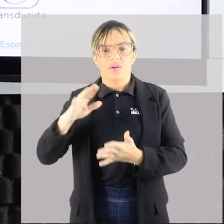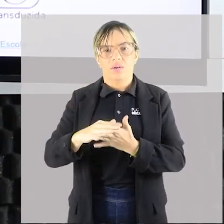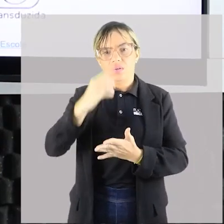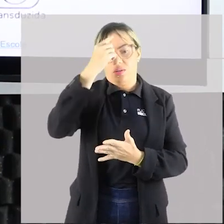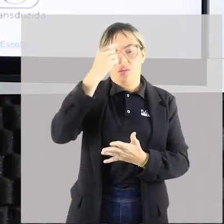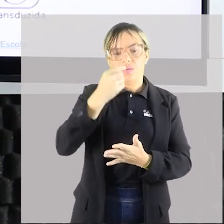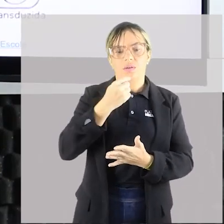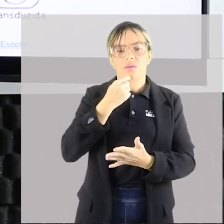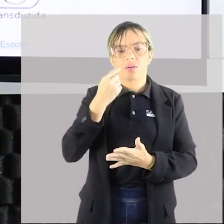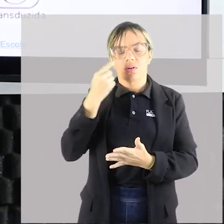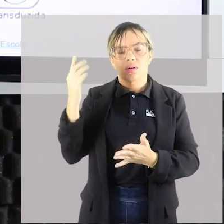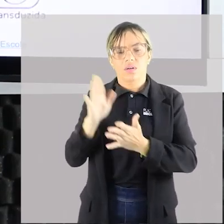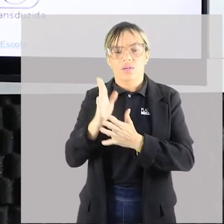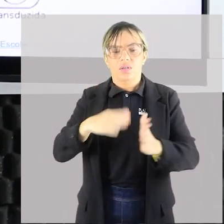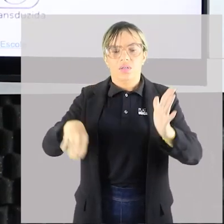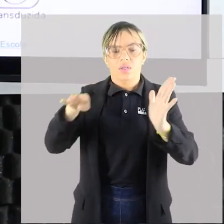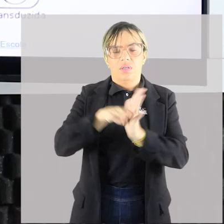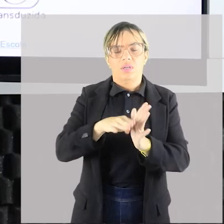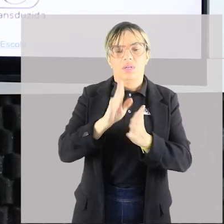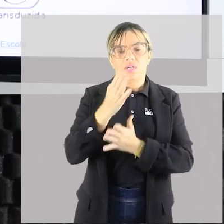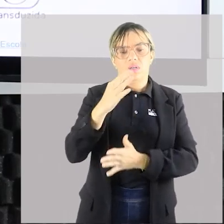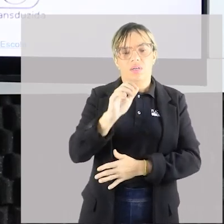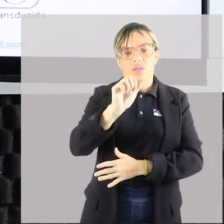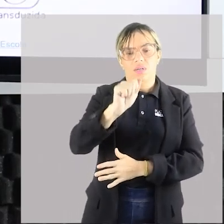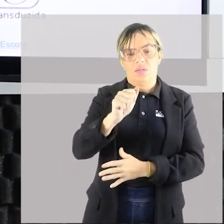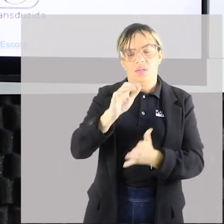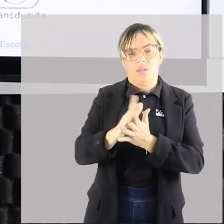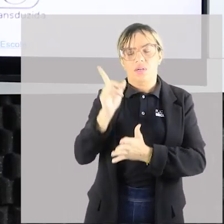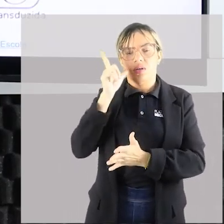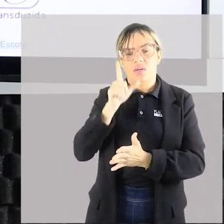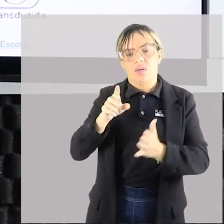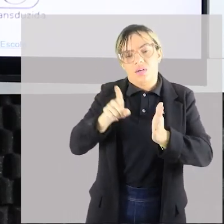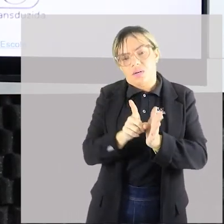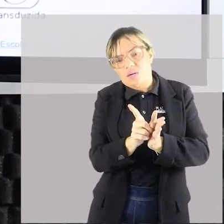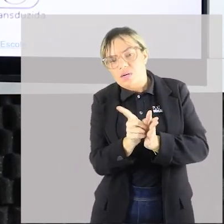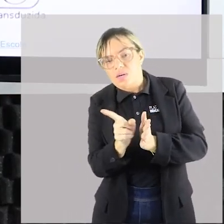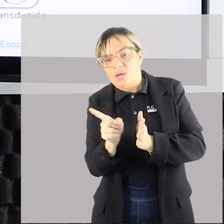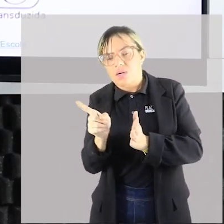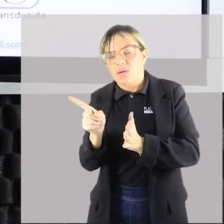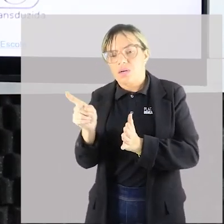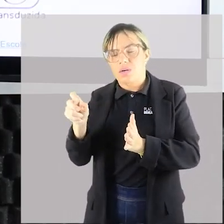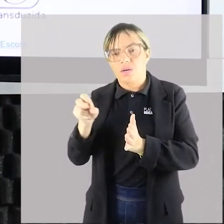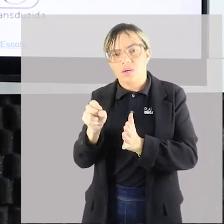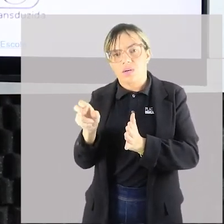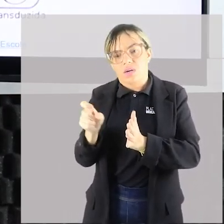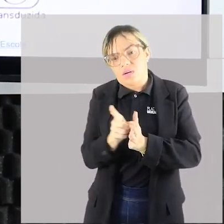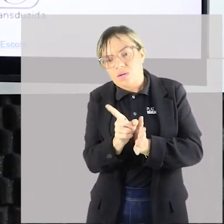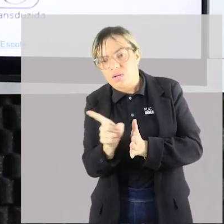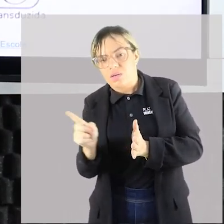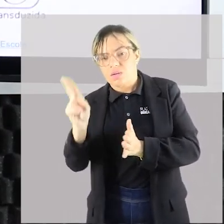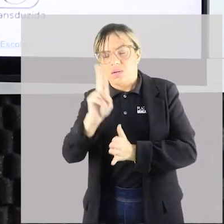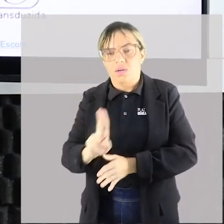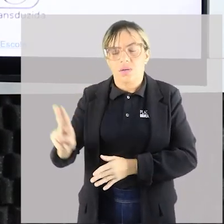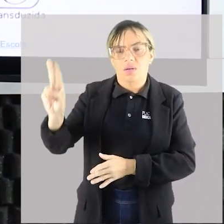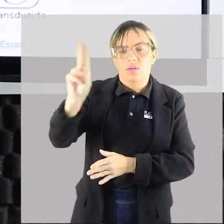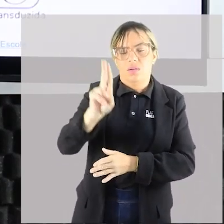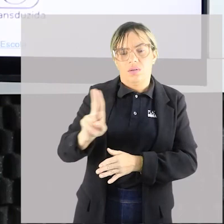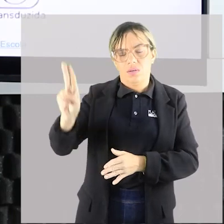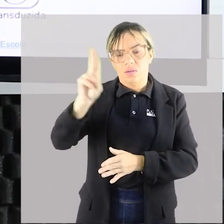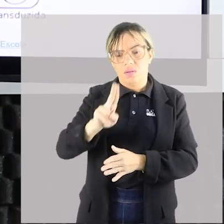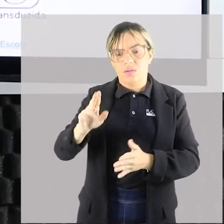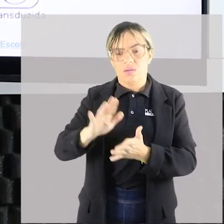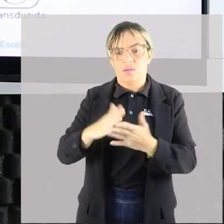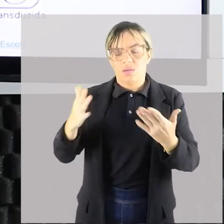ele chega na bactéria A, consegue entrar nessa bactéria, ele utiliza essa bactéria, inclusive, para ele